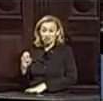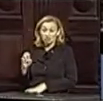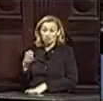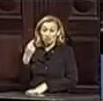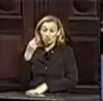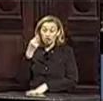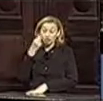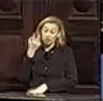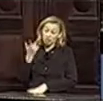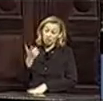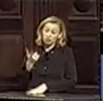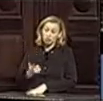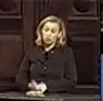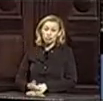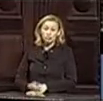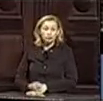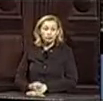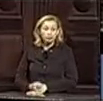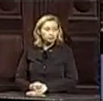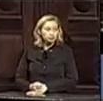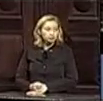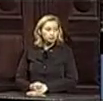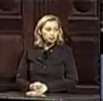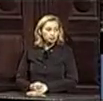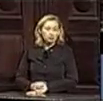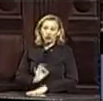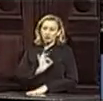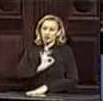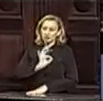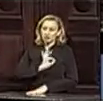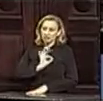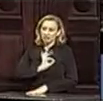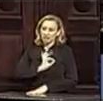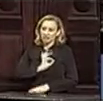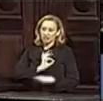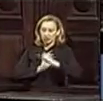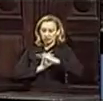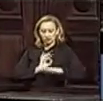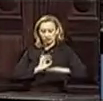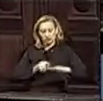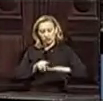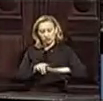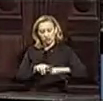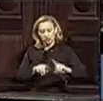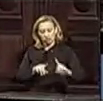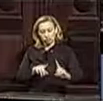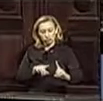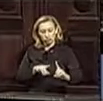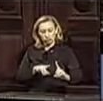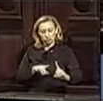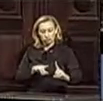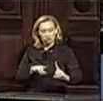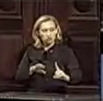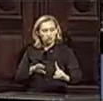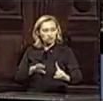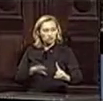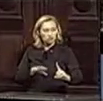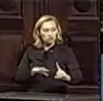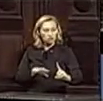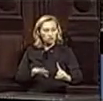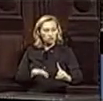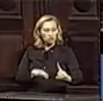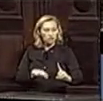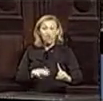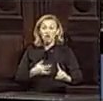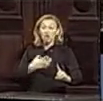imaginando que os oficiais da Polícia Militar são minimamente disciplinados. Eles acolhem um